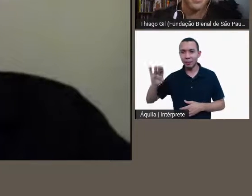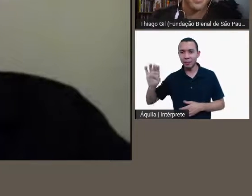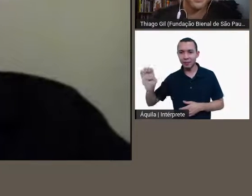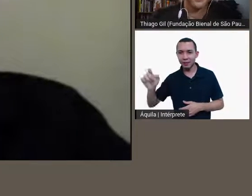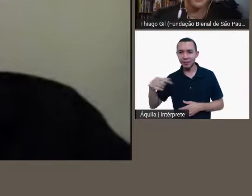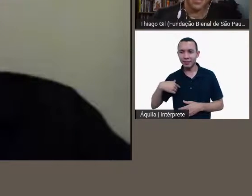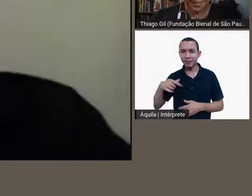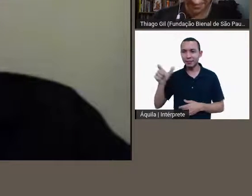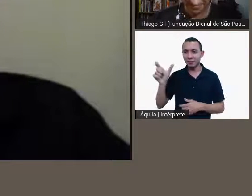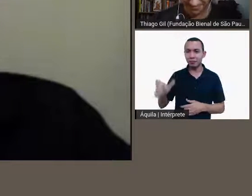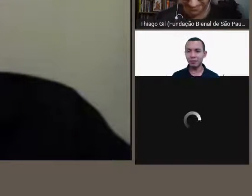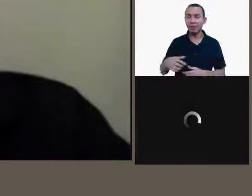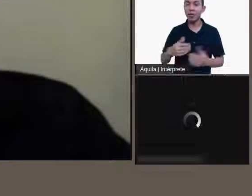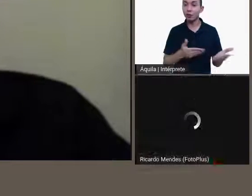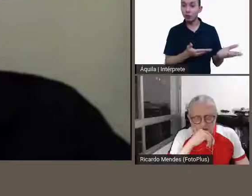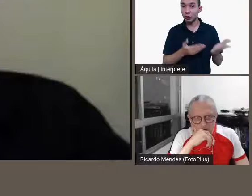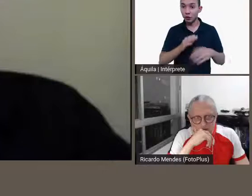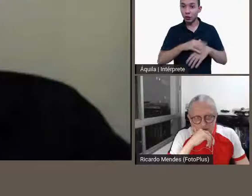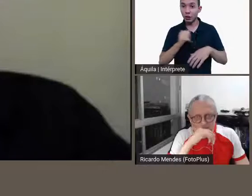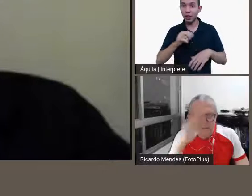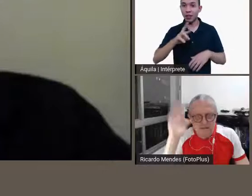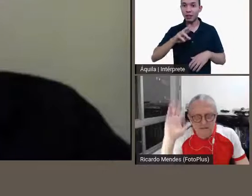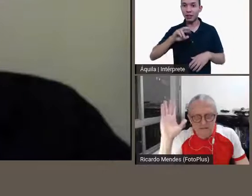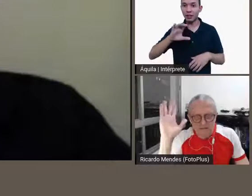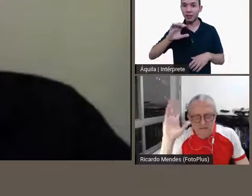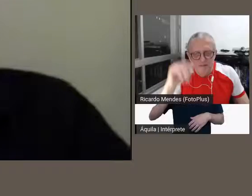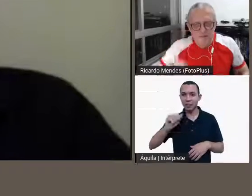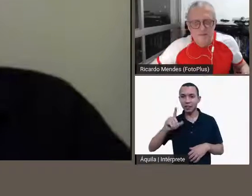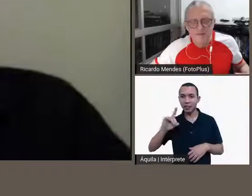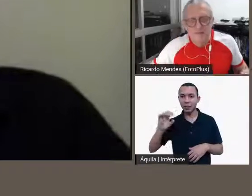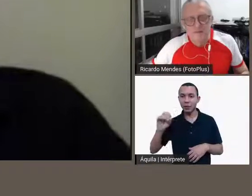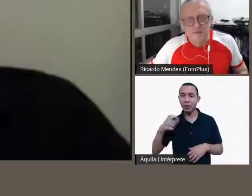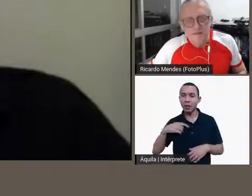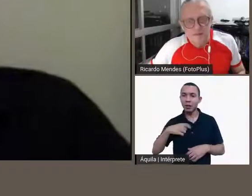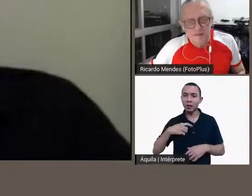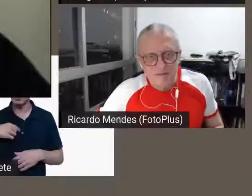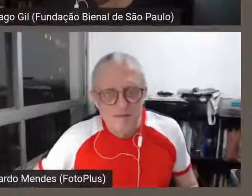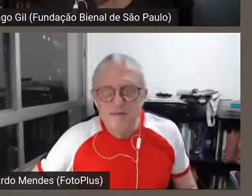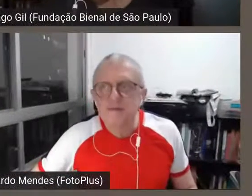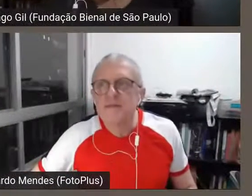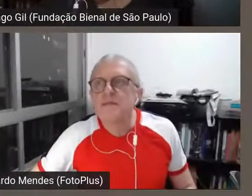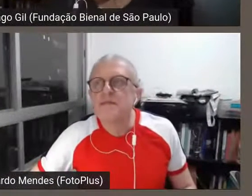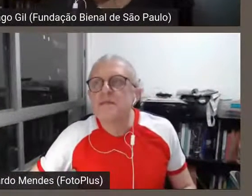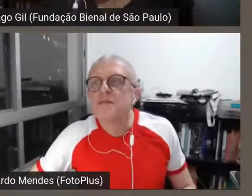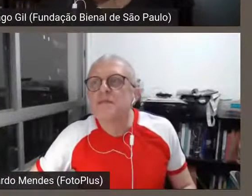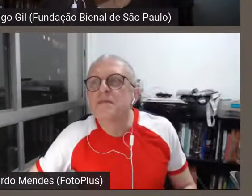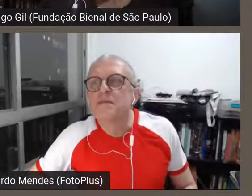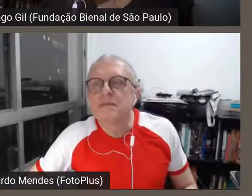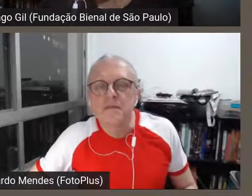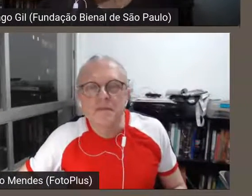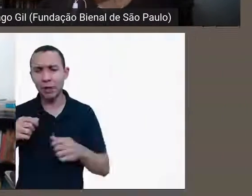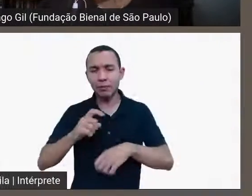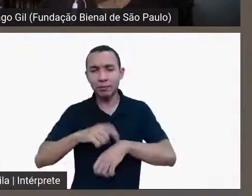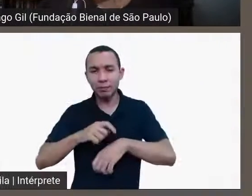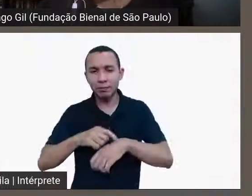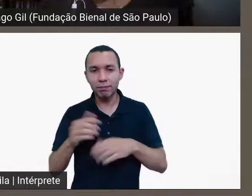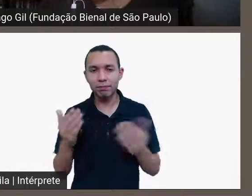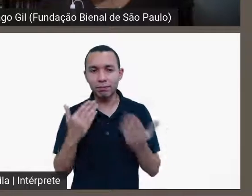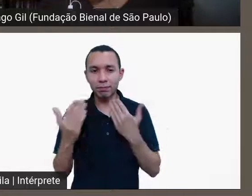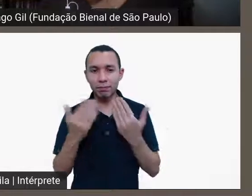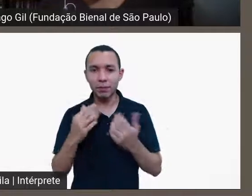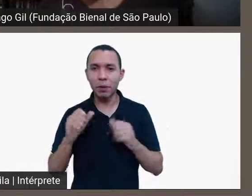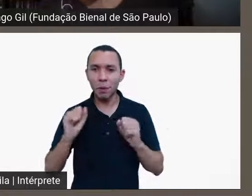o Ricardo. Acho que a gente vai conversar. Temos uns minutos para conversar. Quem quiser fazer